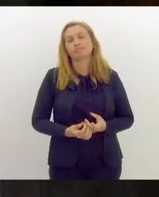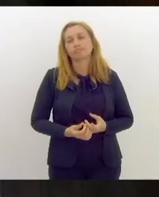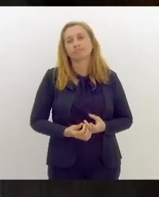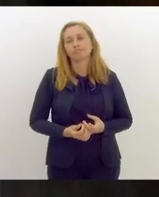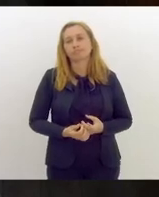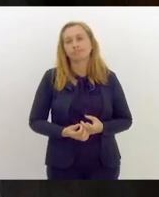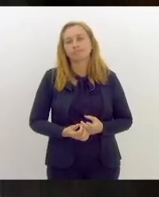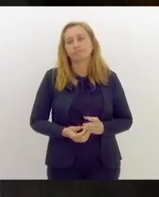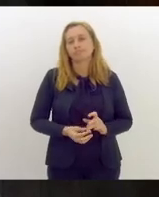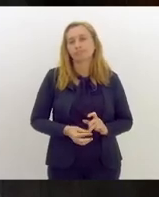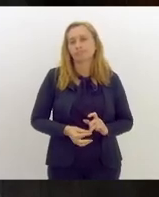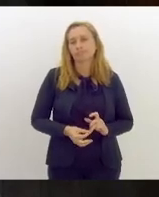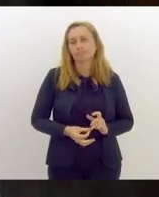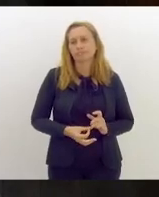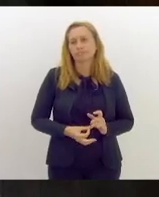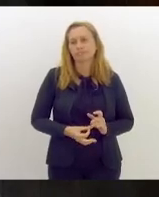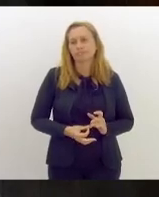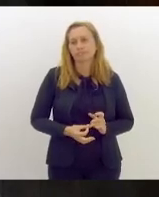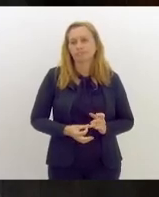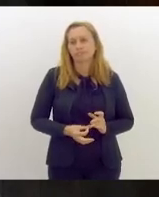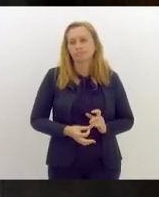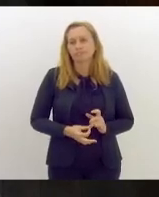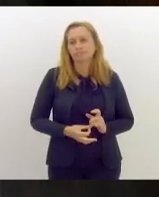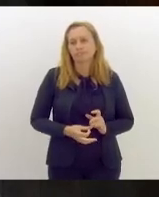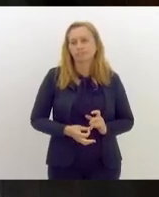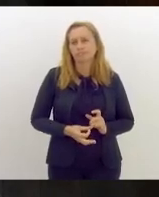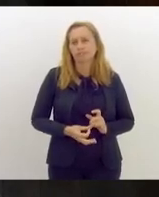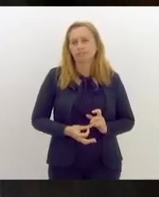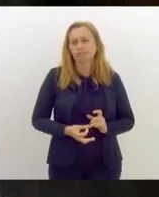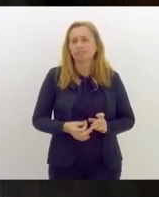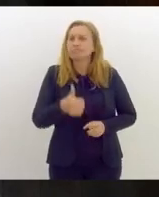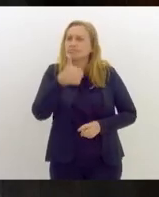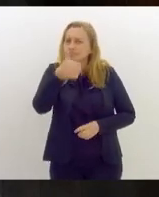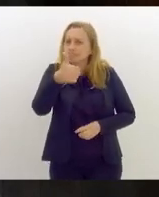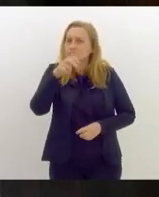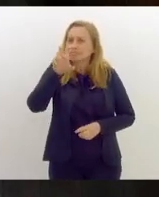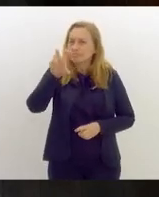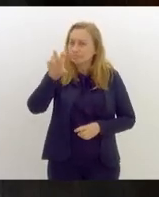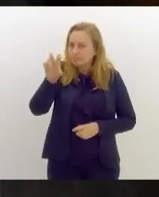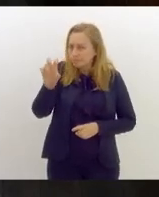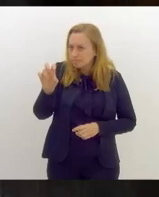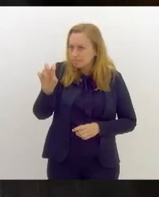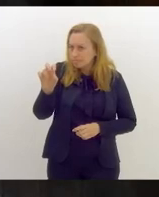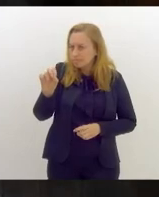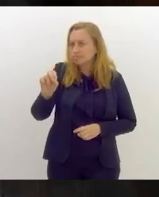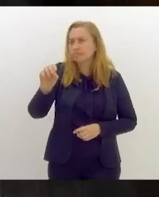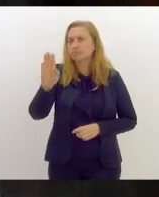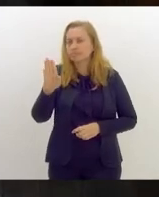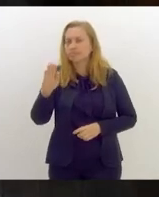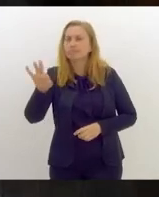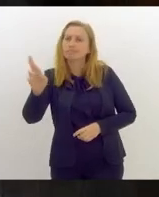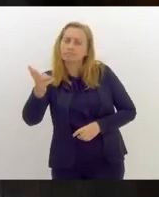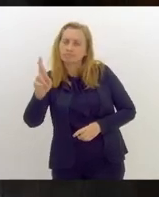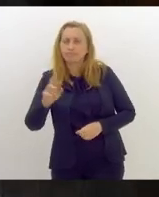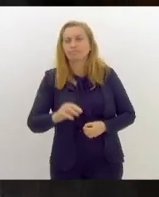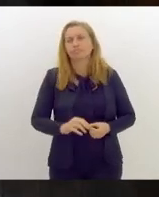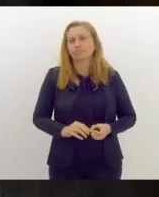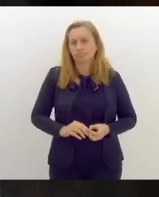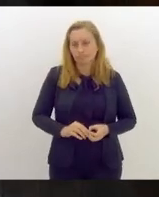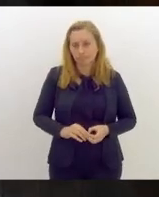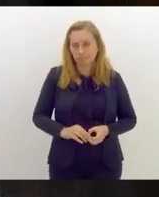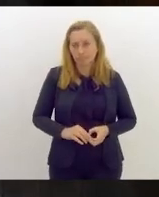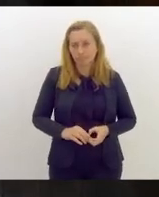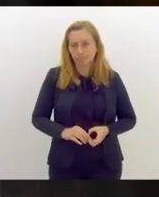vai custar algo como 150 bilhões de reais